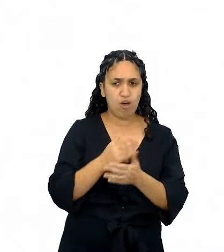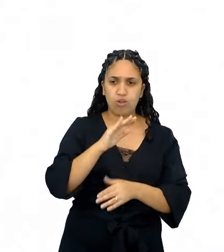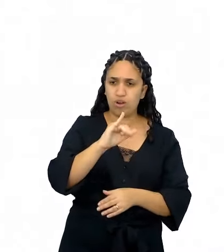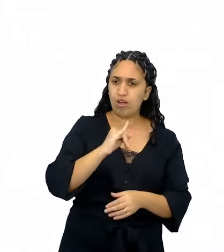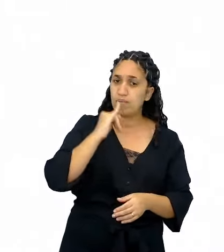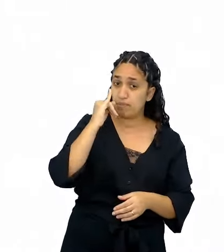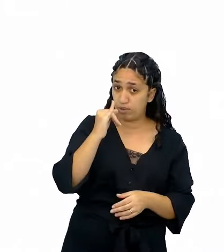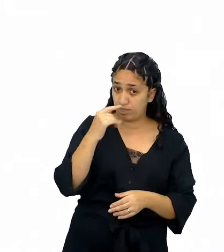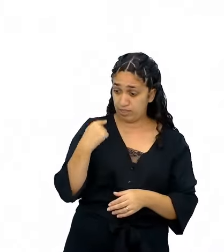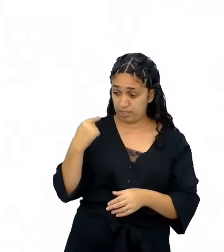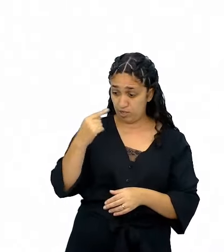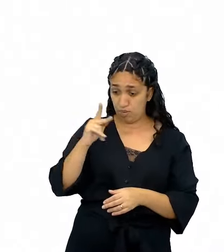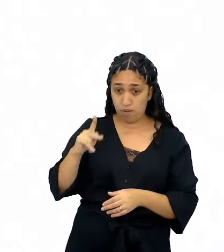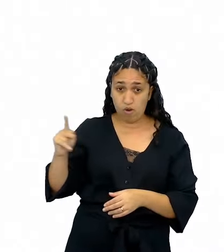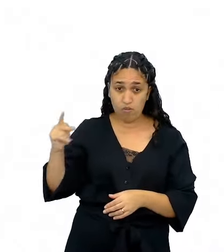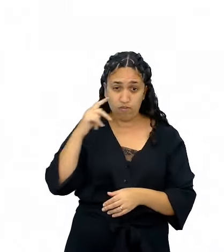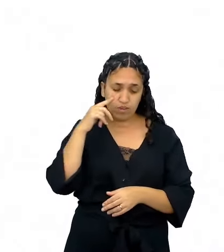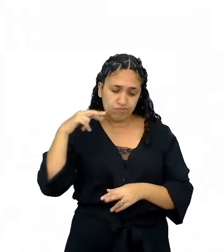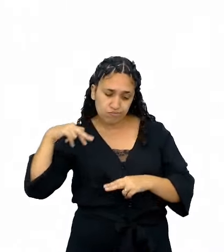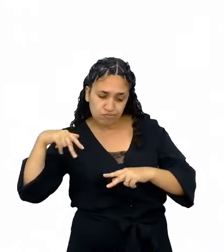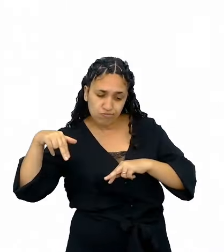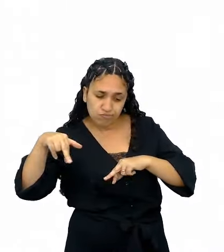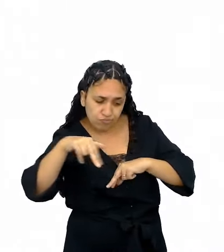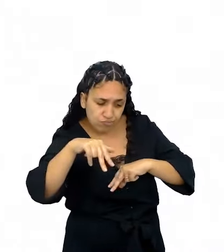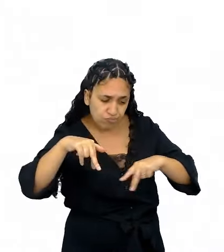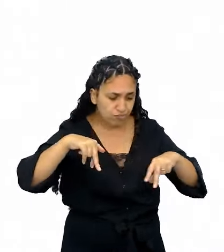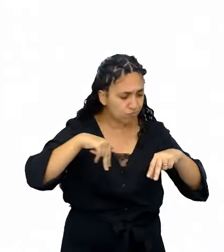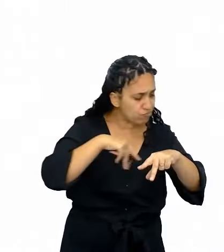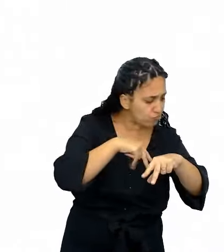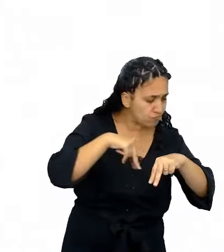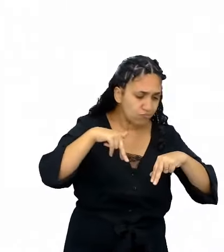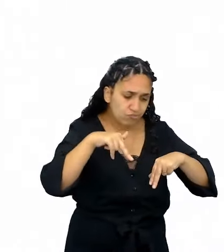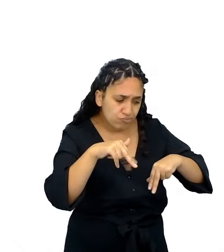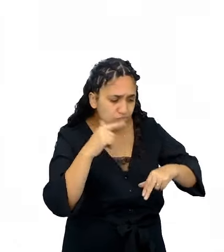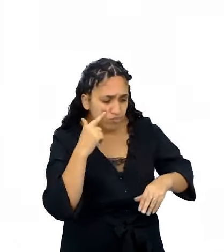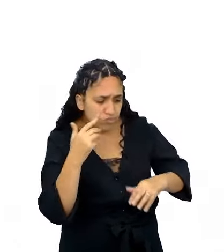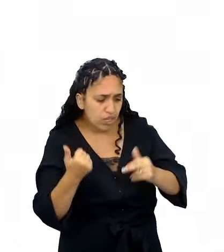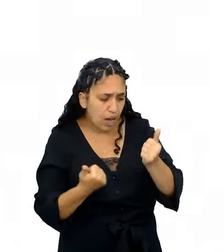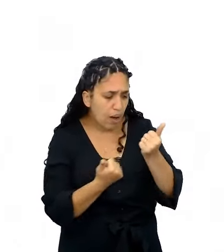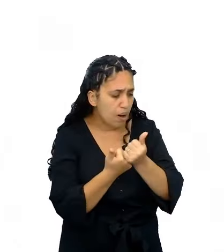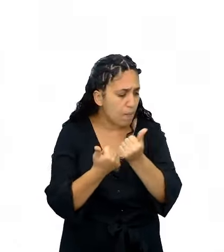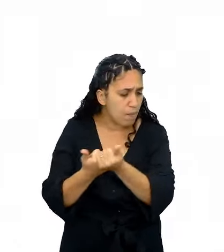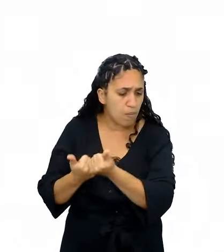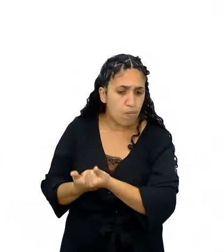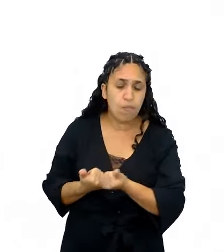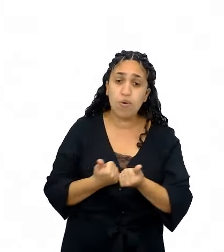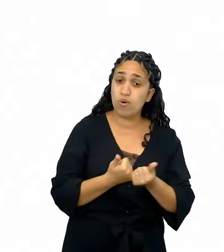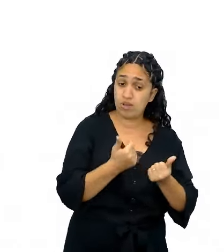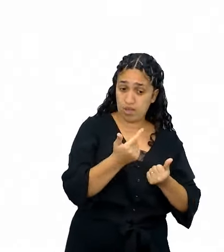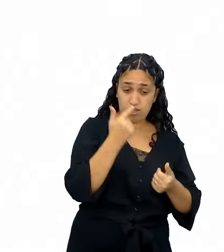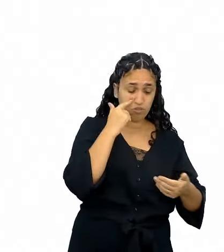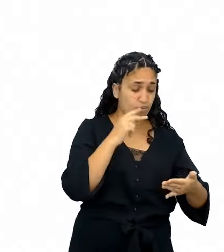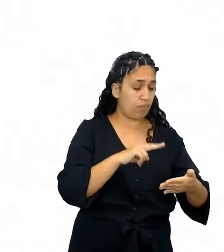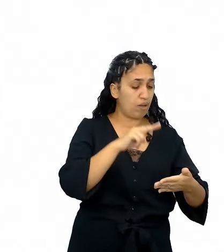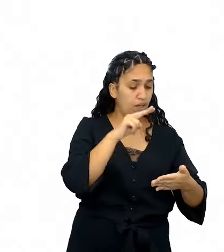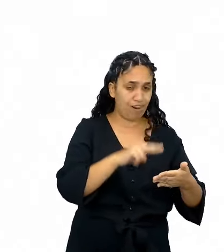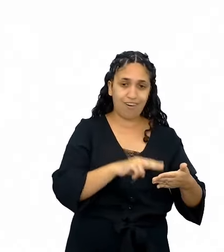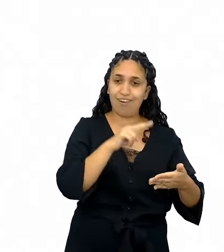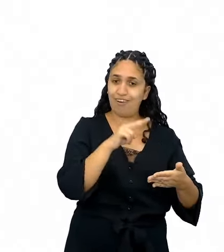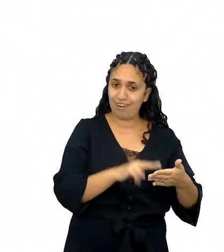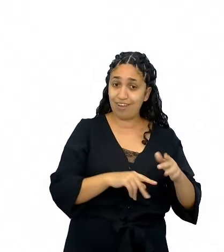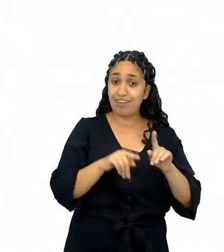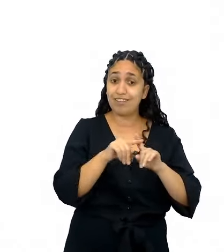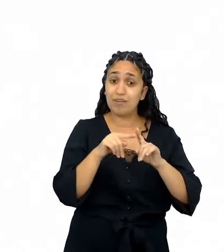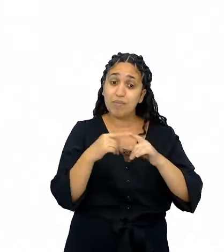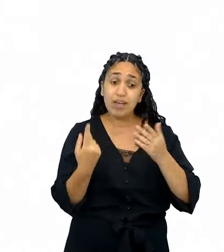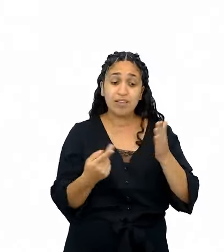atividades de ler o texto e grifar o ponto mais importante de cada parágrafo. A aula 9,